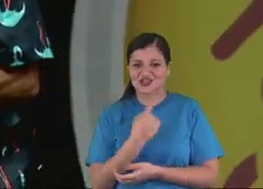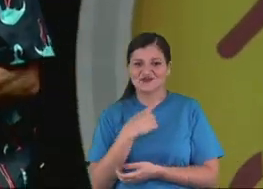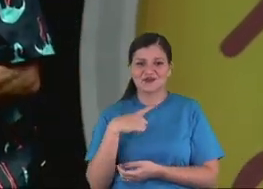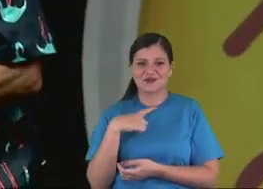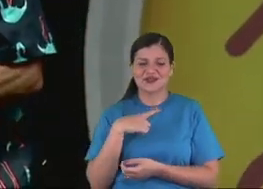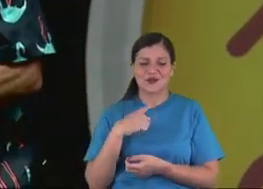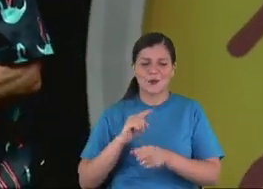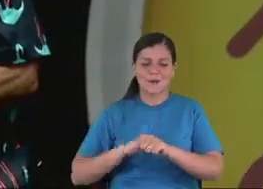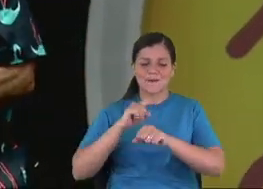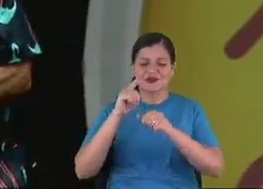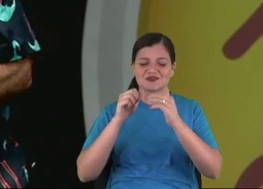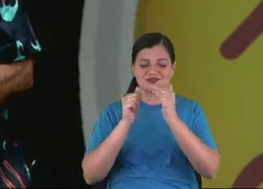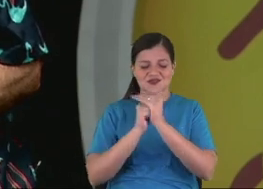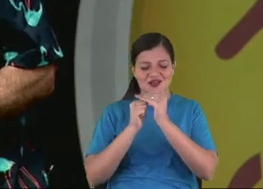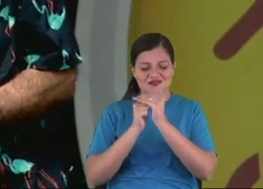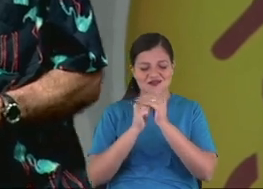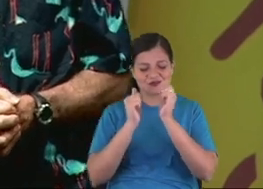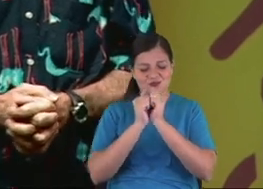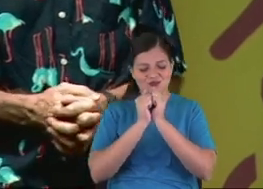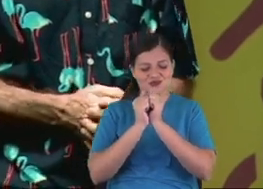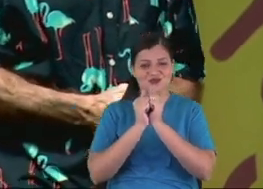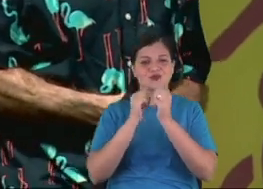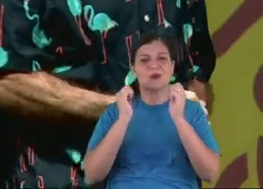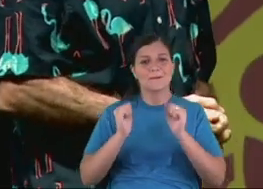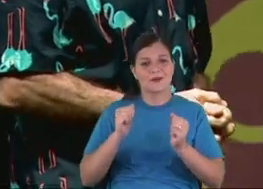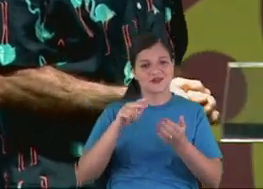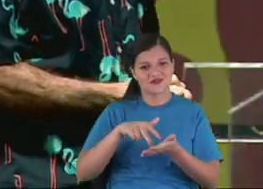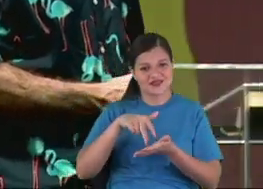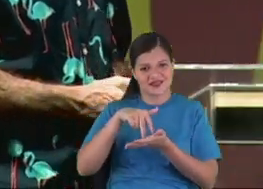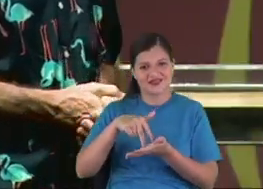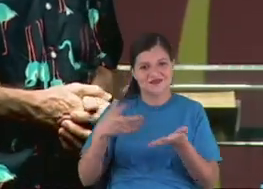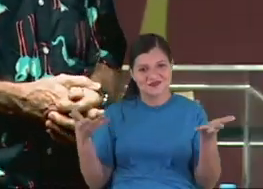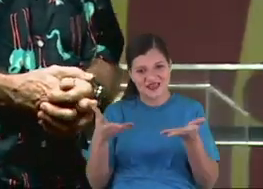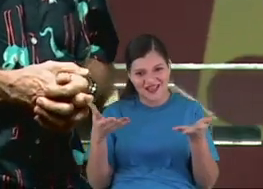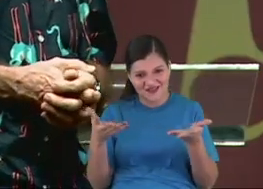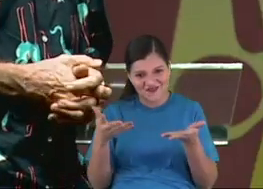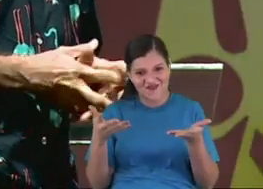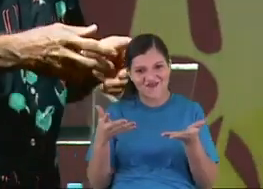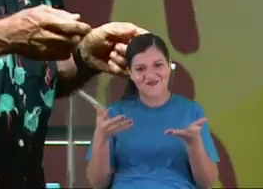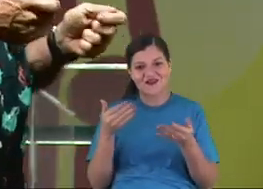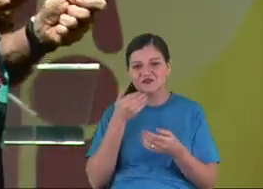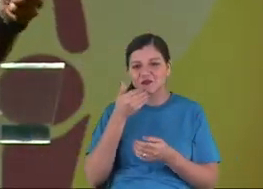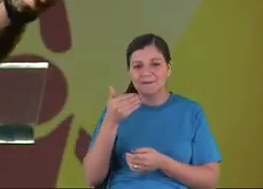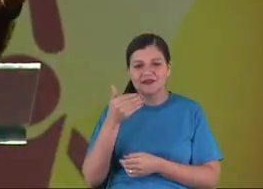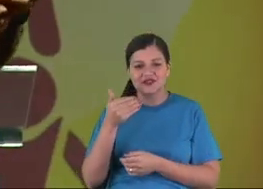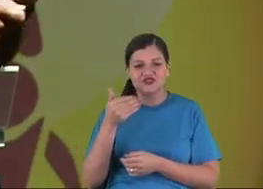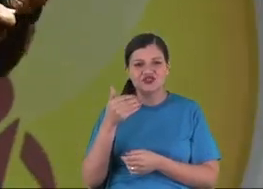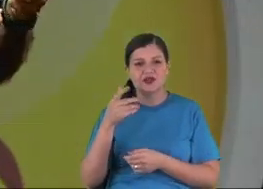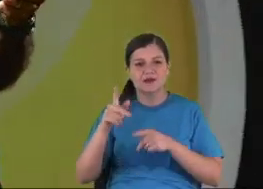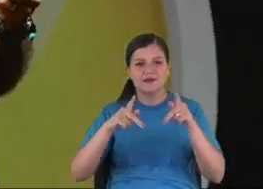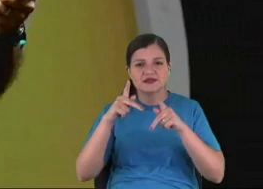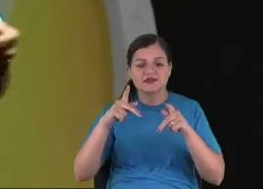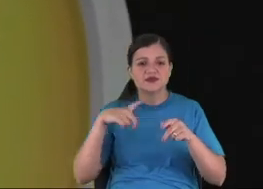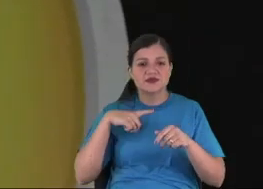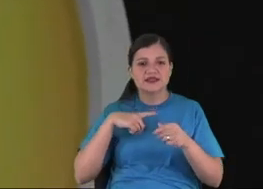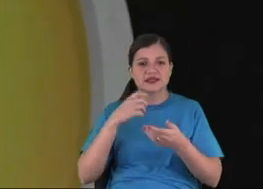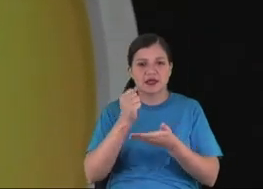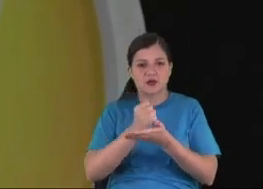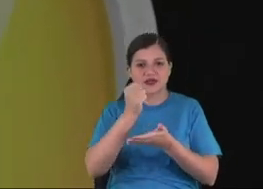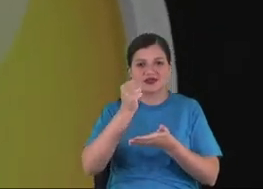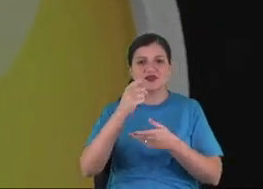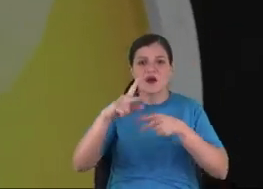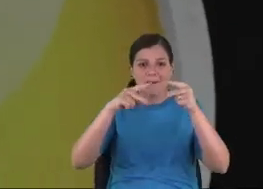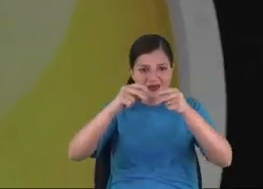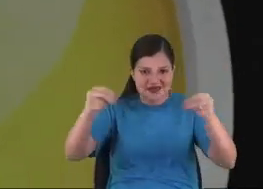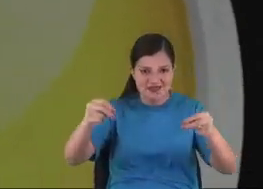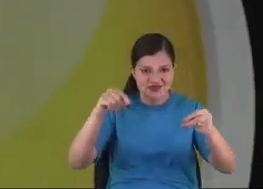momento de oração com você e pode ficar de pé. E nesse momento eu vou pedir que quem está com os adesivos, vamos, né, uma lembrancinha da